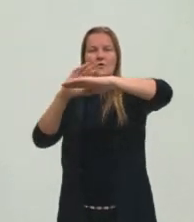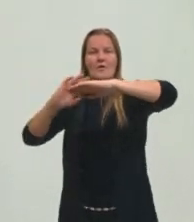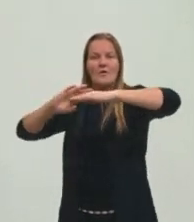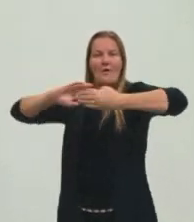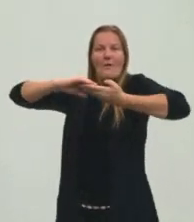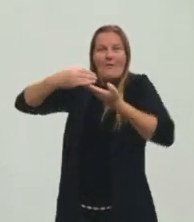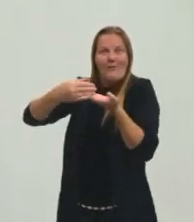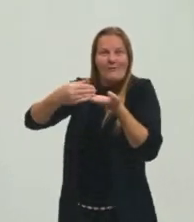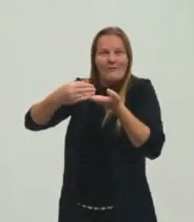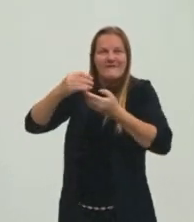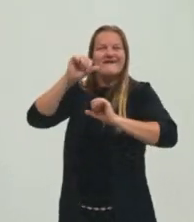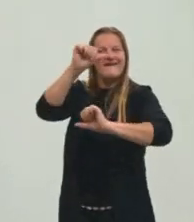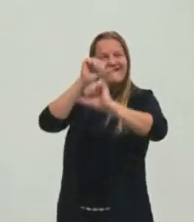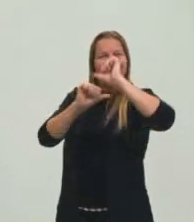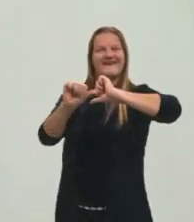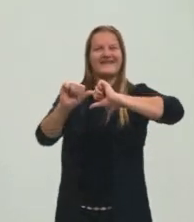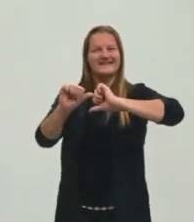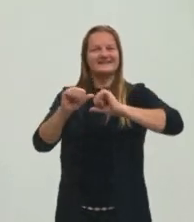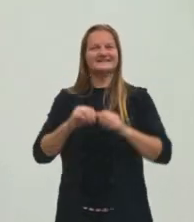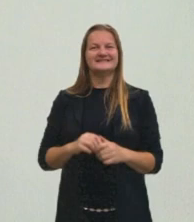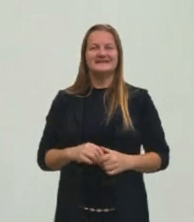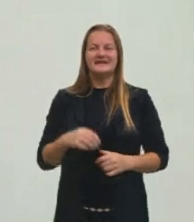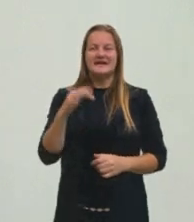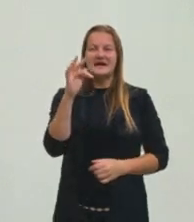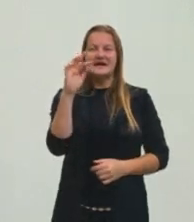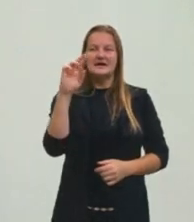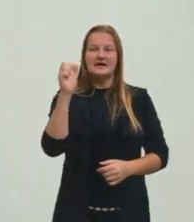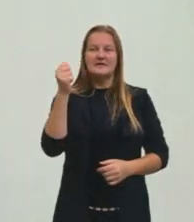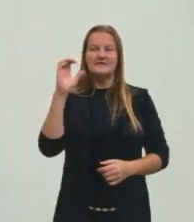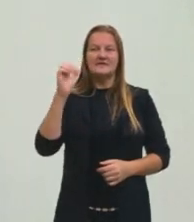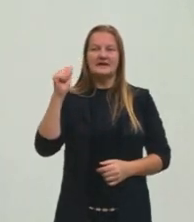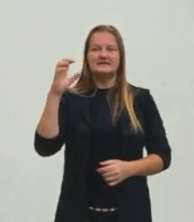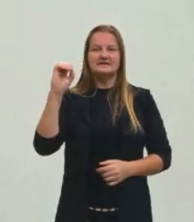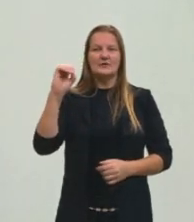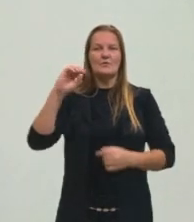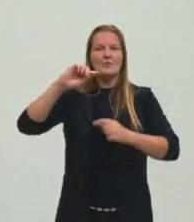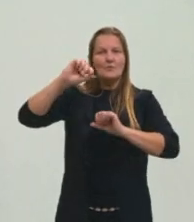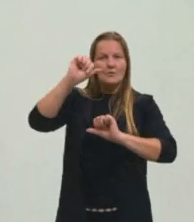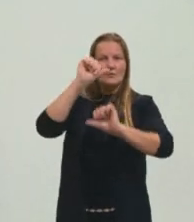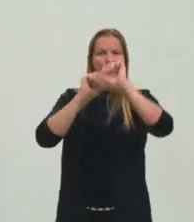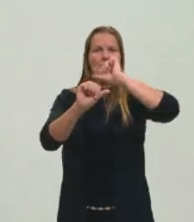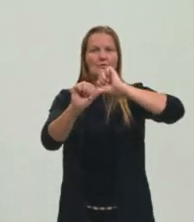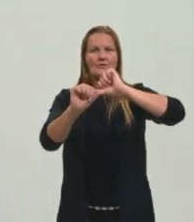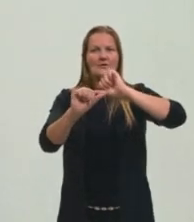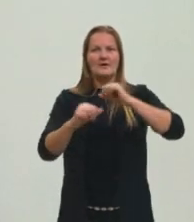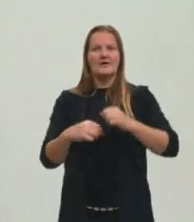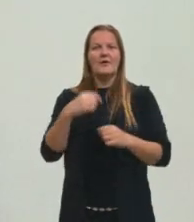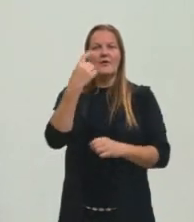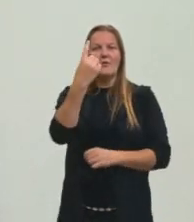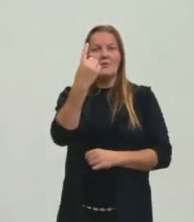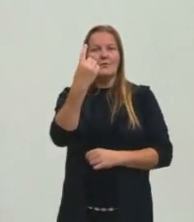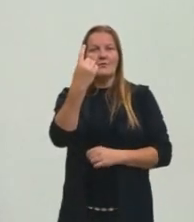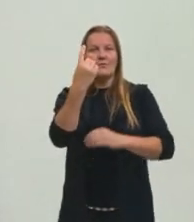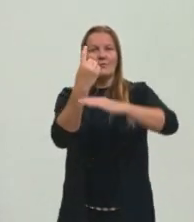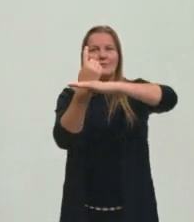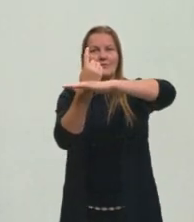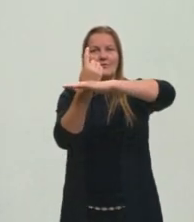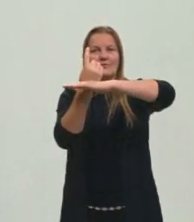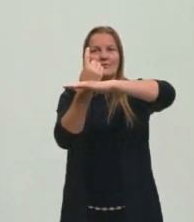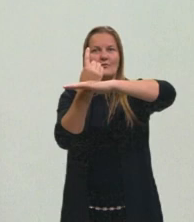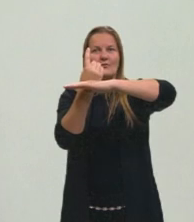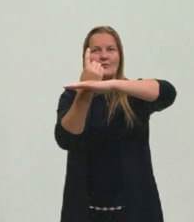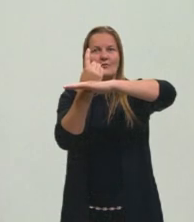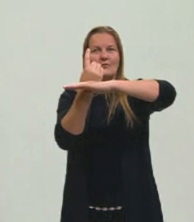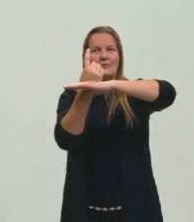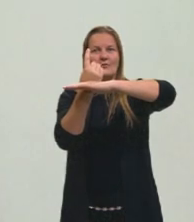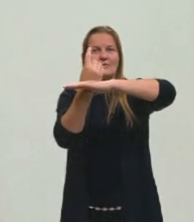certo como que fica se a gente escrever agora vai ficar um sobre a parte